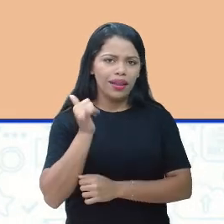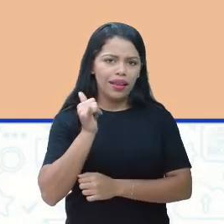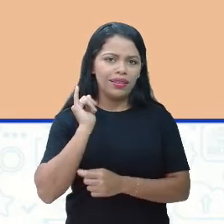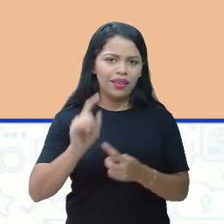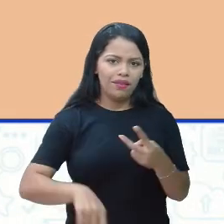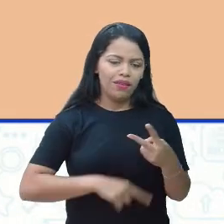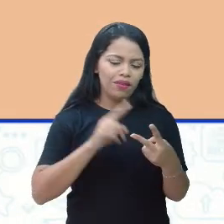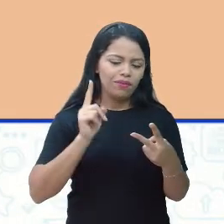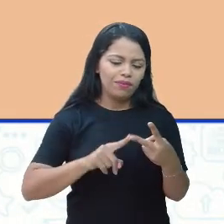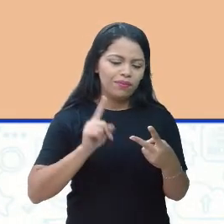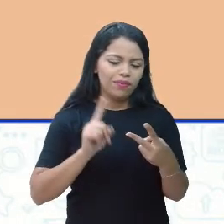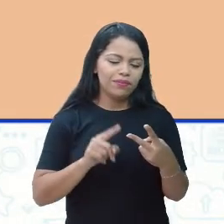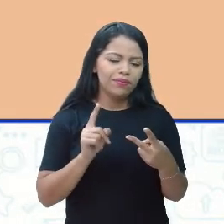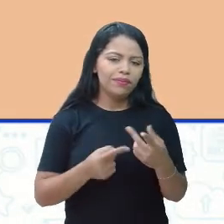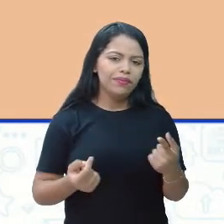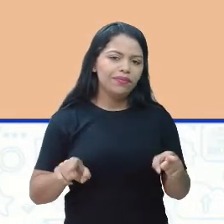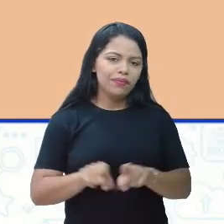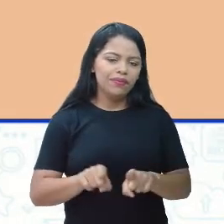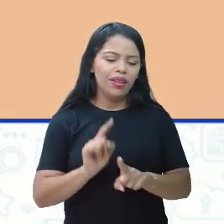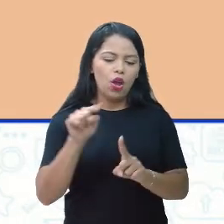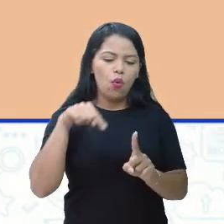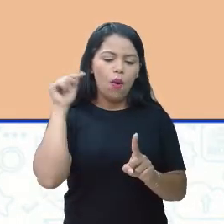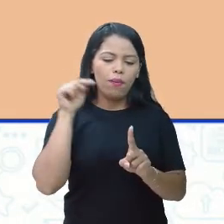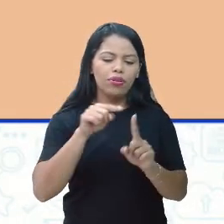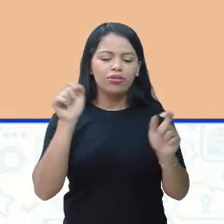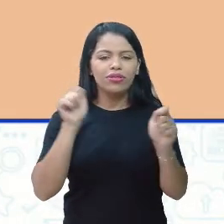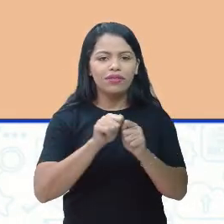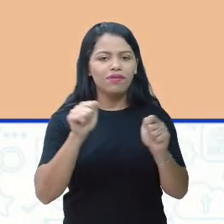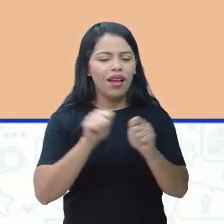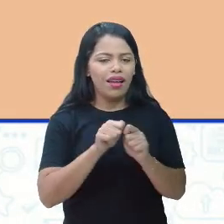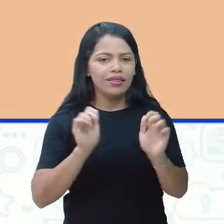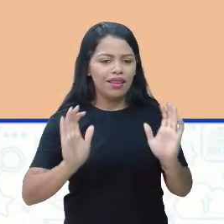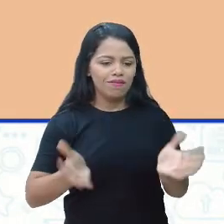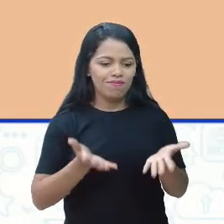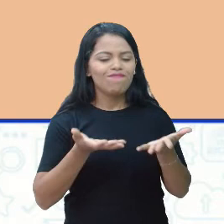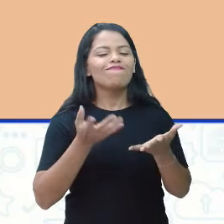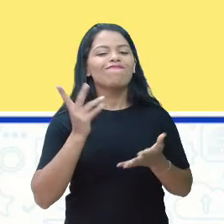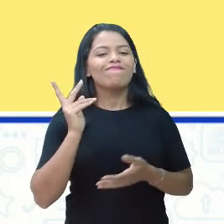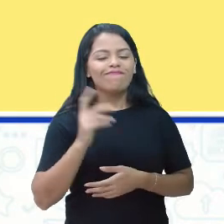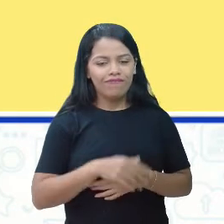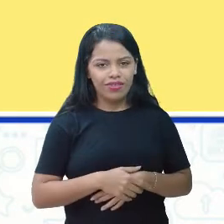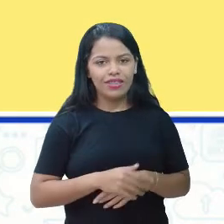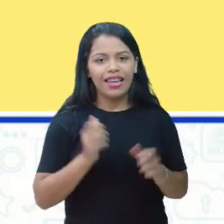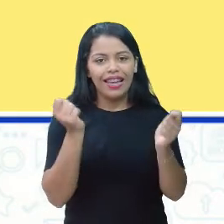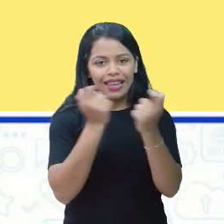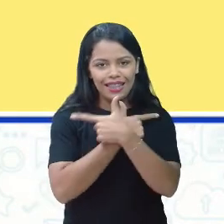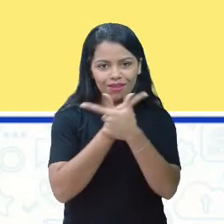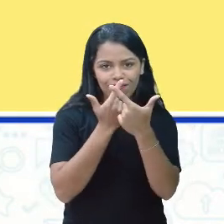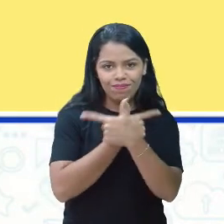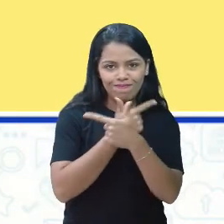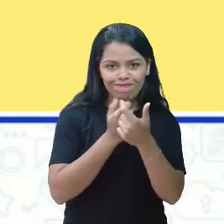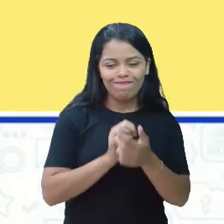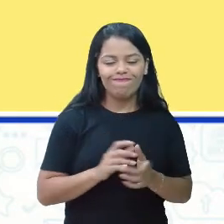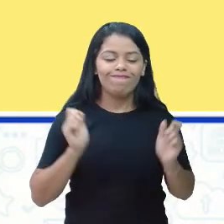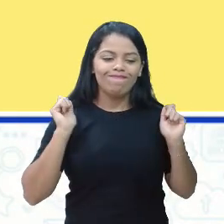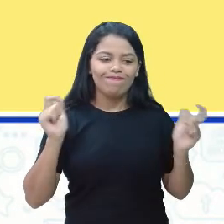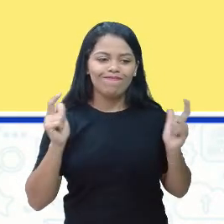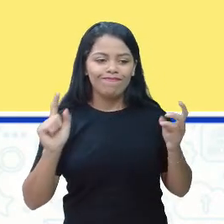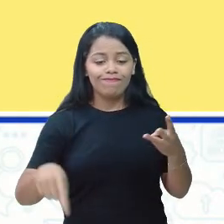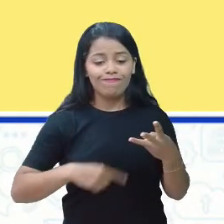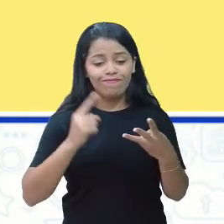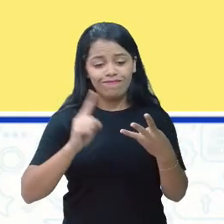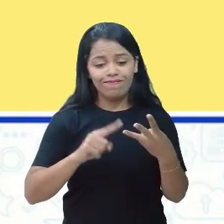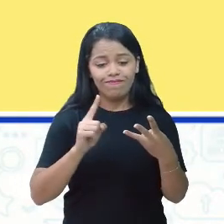as narrativas têm o objetivo de provocar o riso e divertir. Em terceiro lugar, como